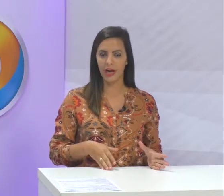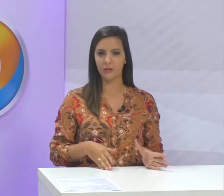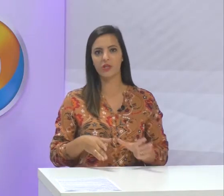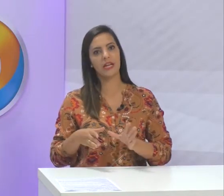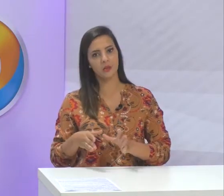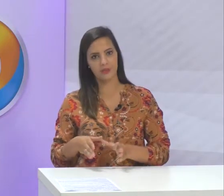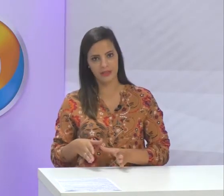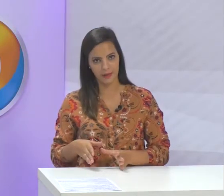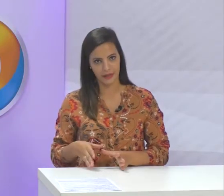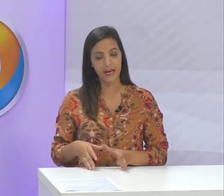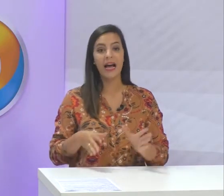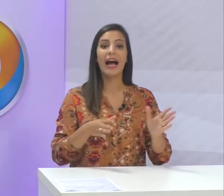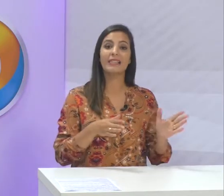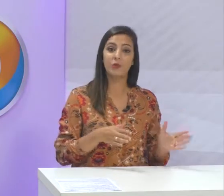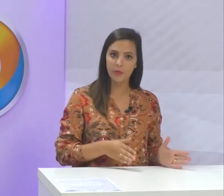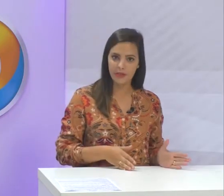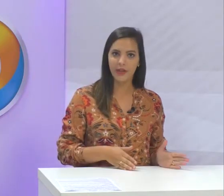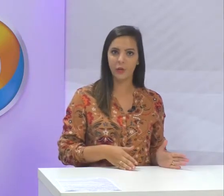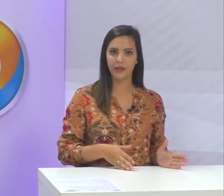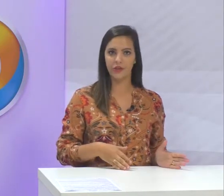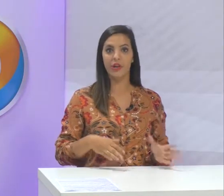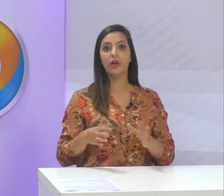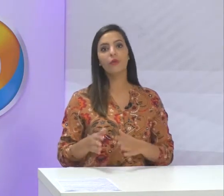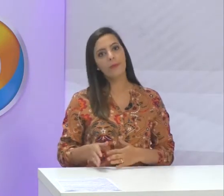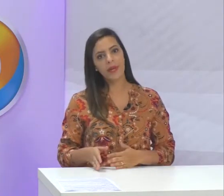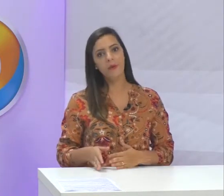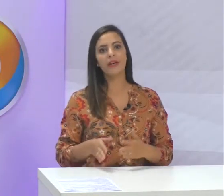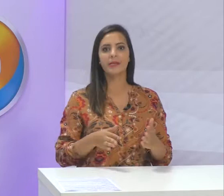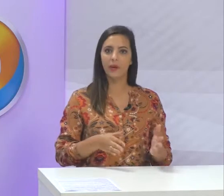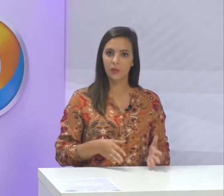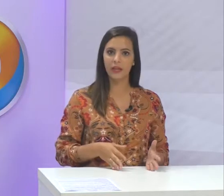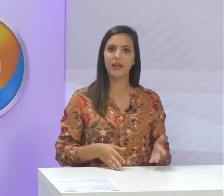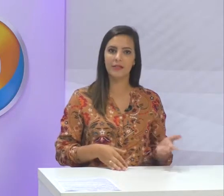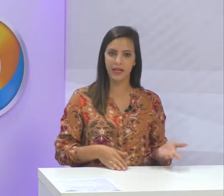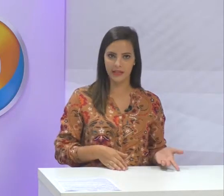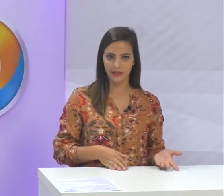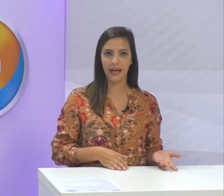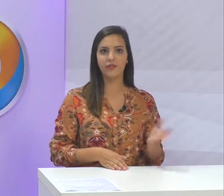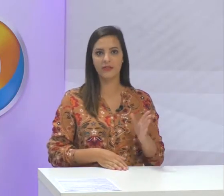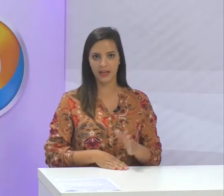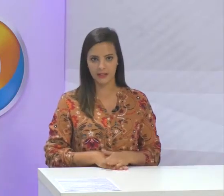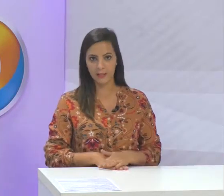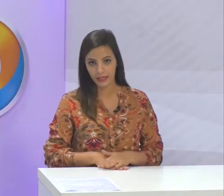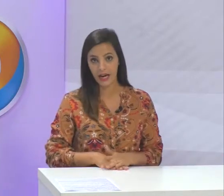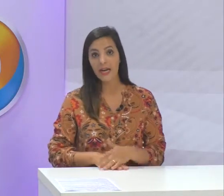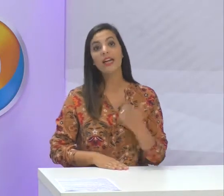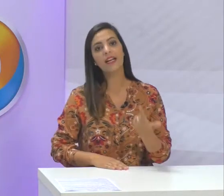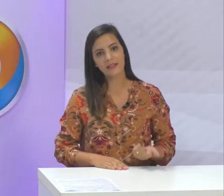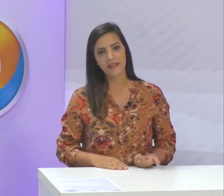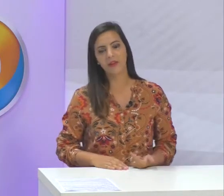retirados das 11 da manhã às onze da noite domingo e segunda das três da tarde às três da manhã